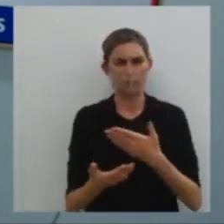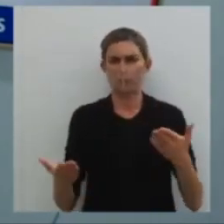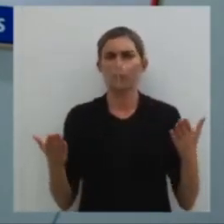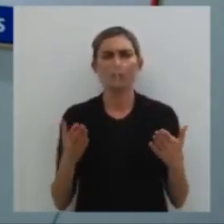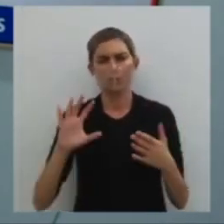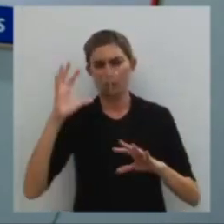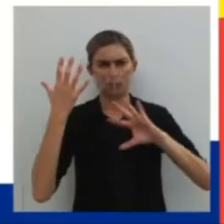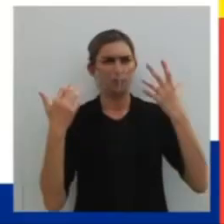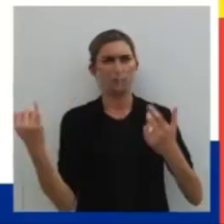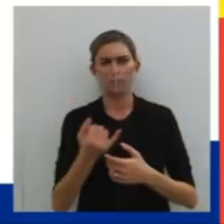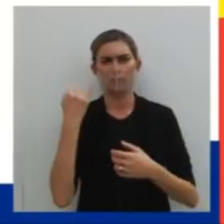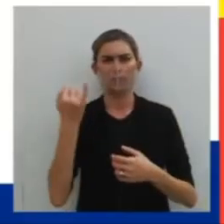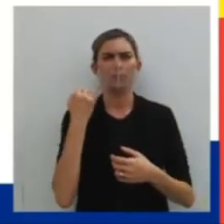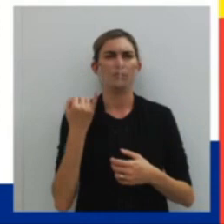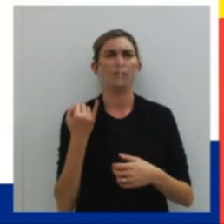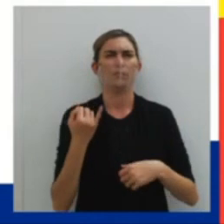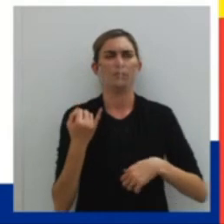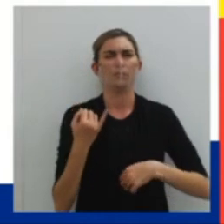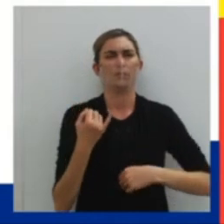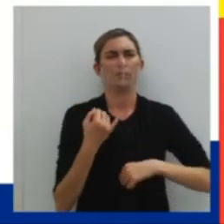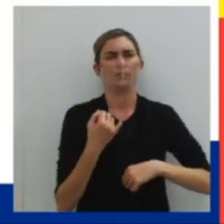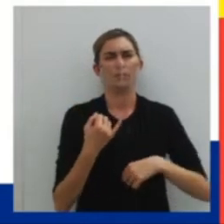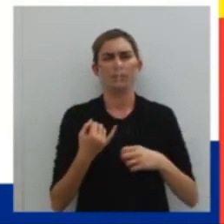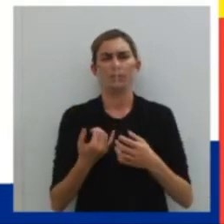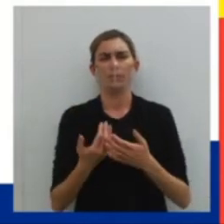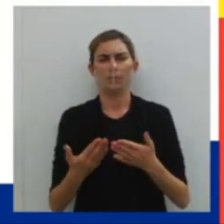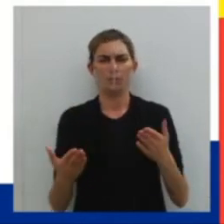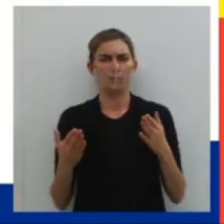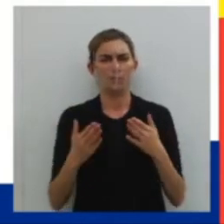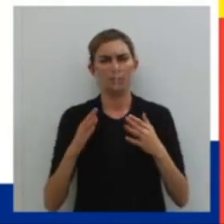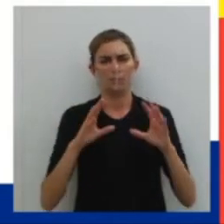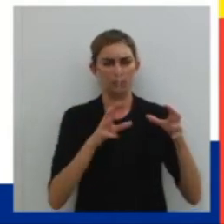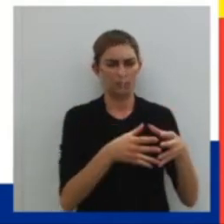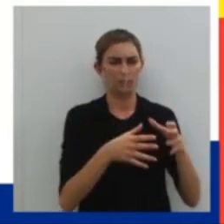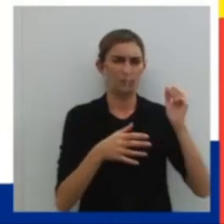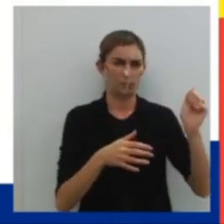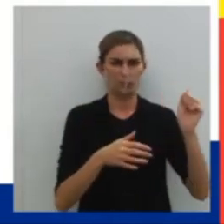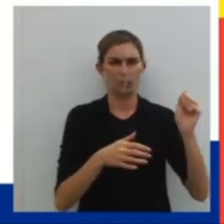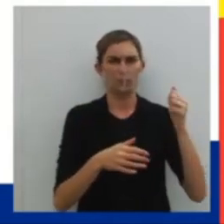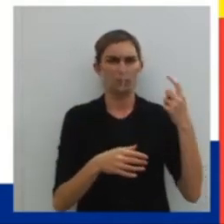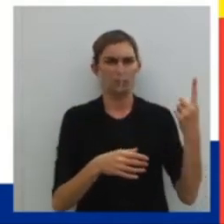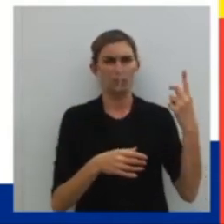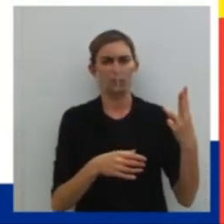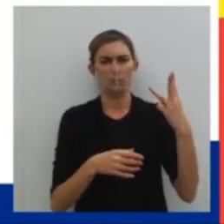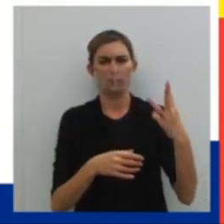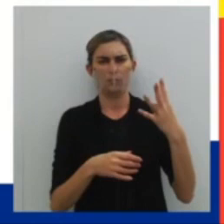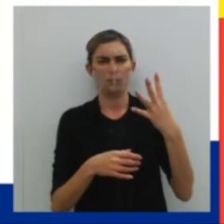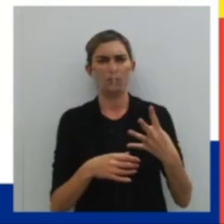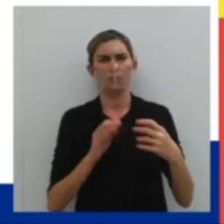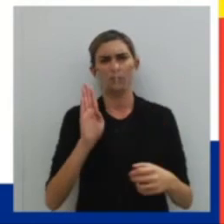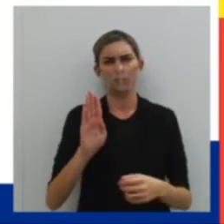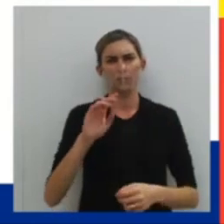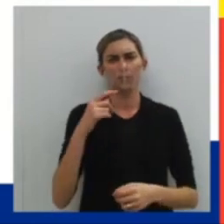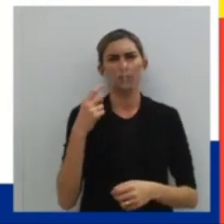aí, que é muito importante. Olha só, eu tenho o conjunto A formado pelos elementos 1, 2, 3, 4 e o conjunto B formado